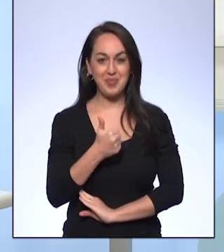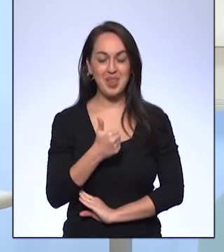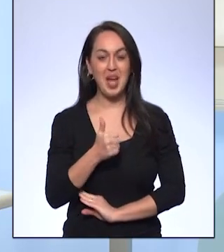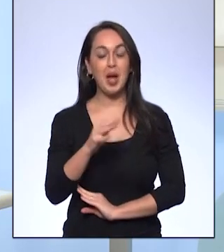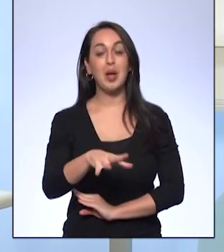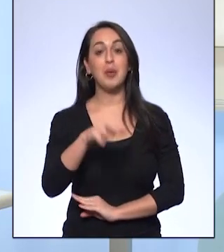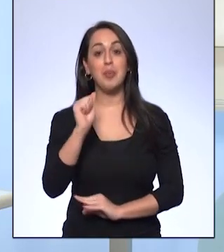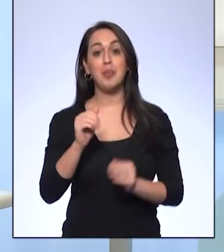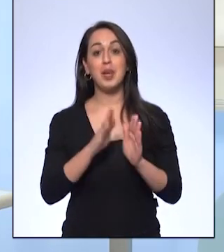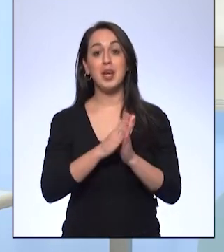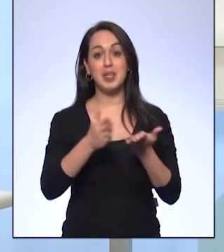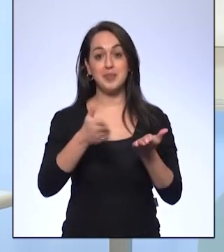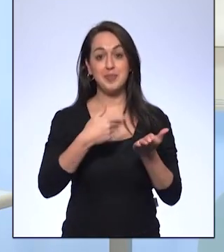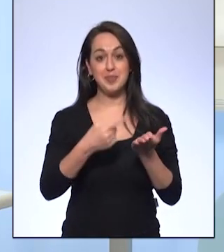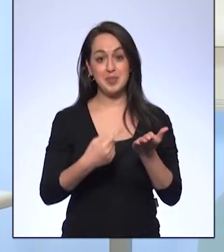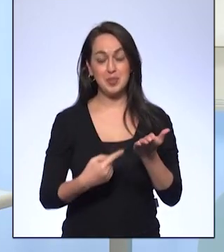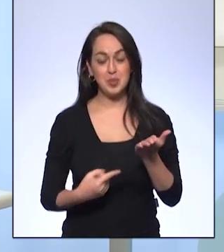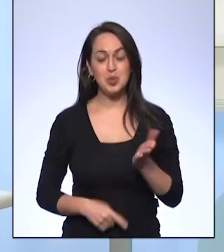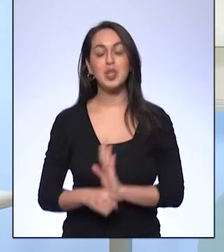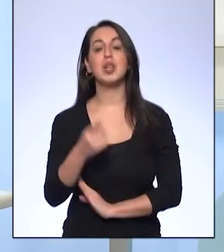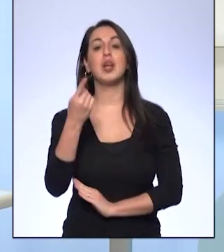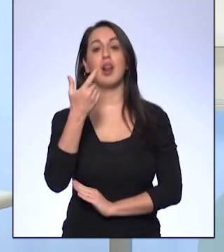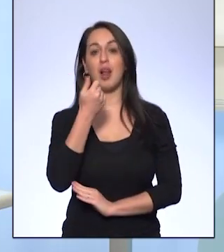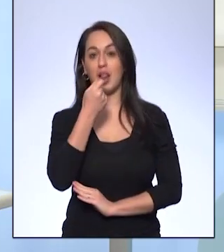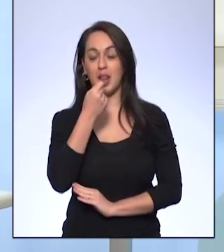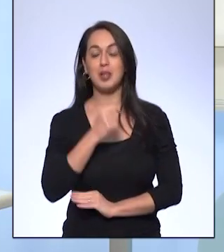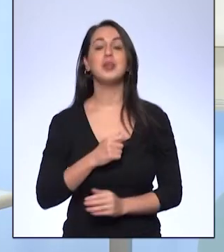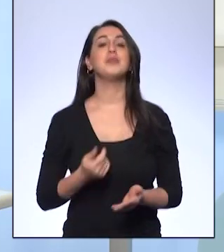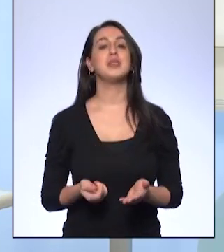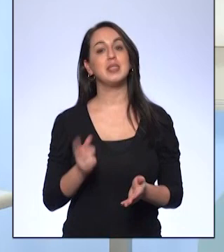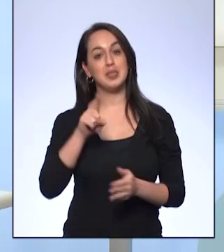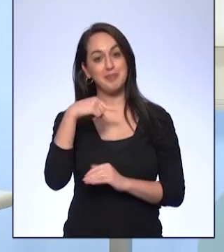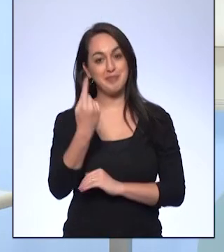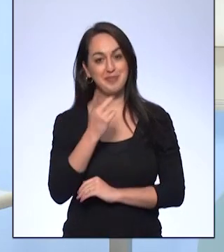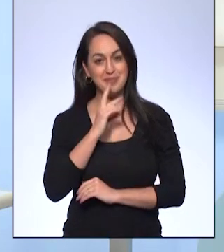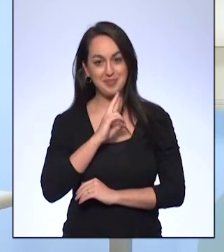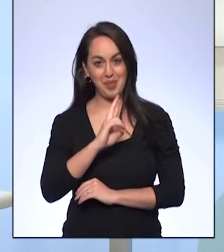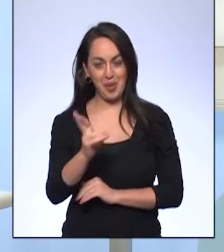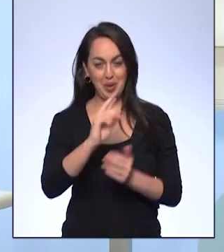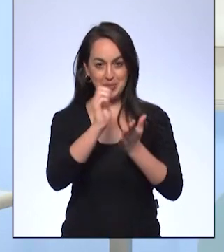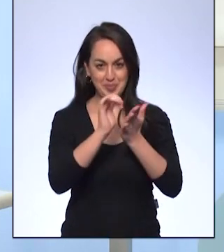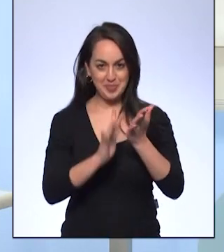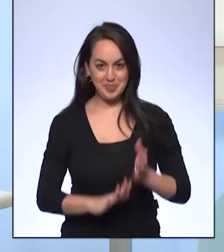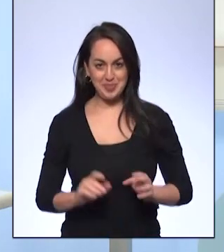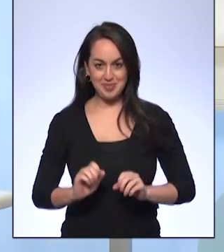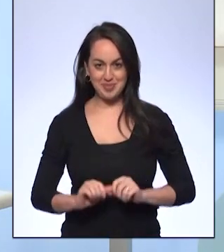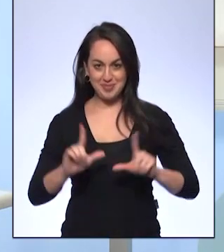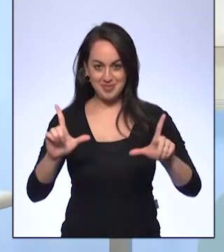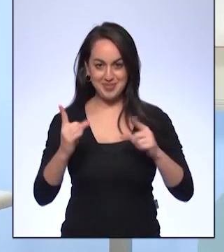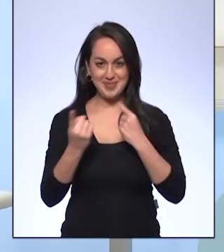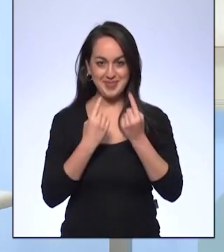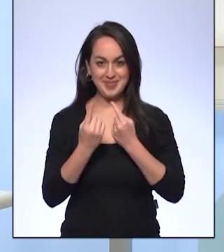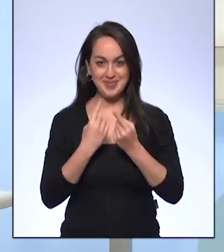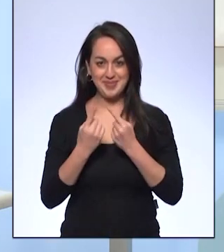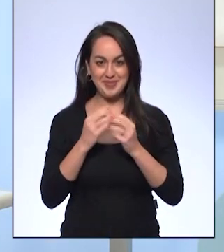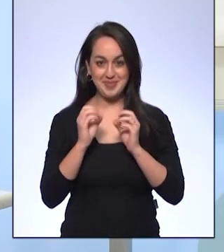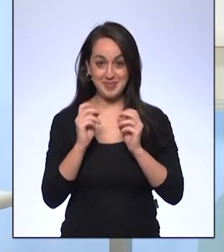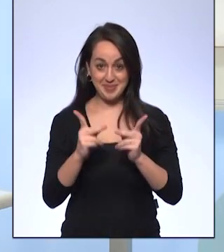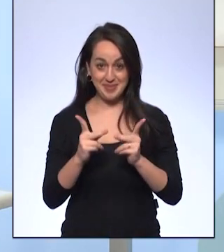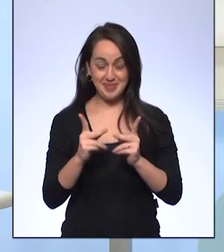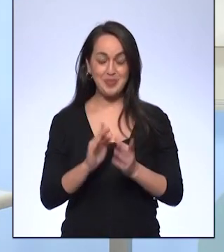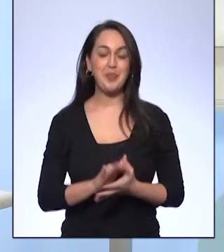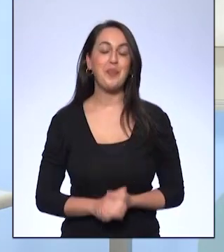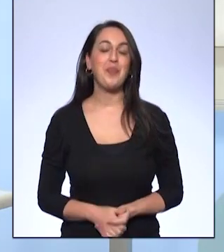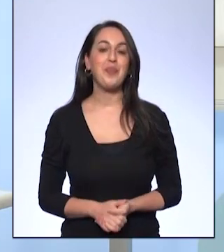peguem materiais aí para você fazer as suas anotações e depois responder as atividades no chat, tá bom? Eu também